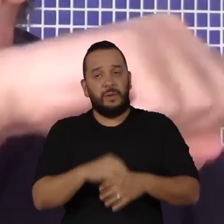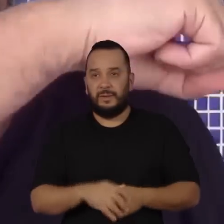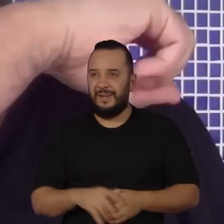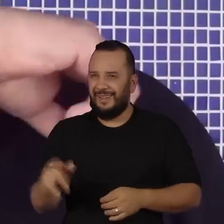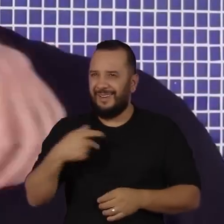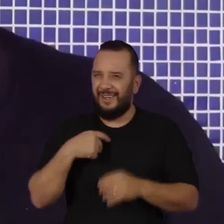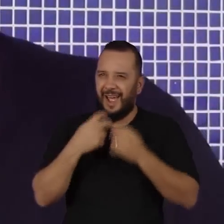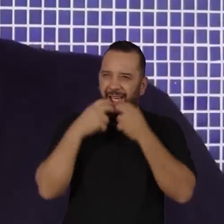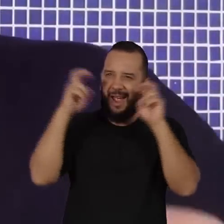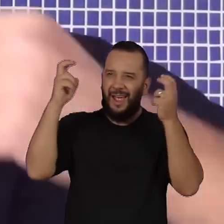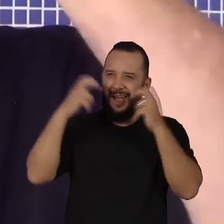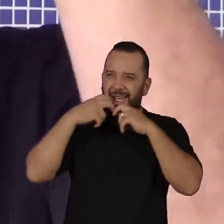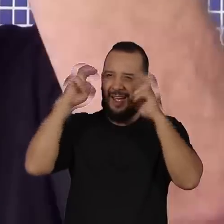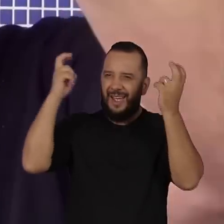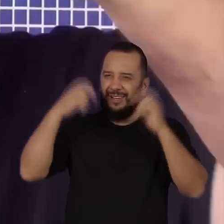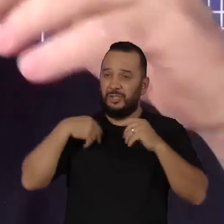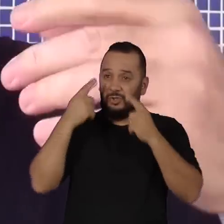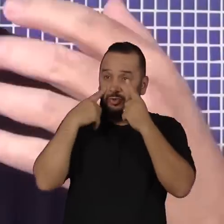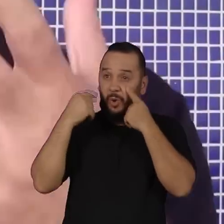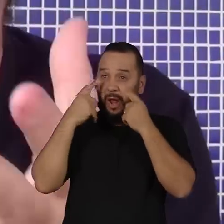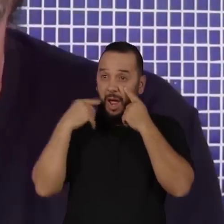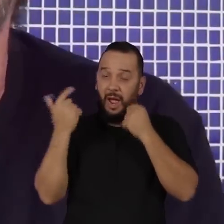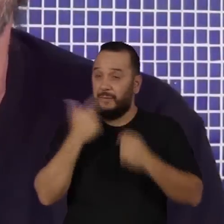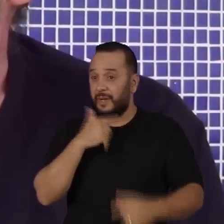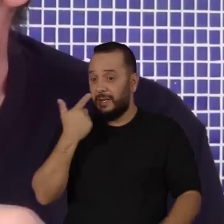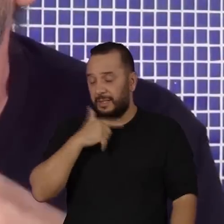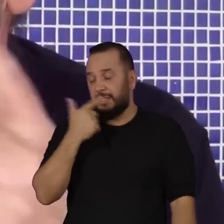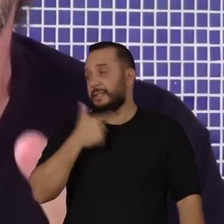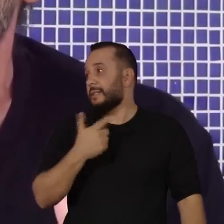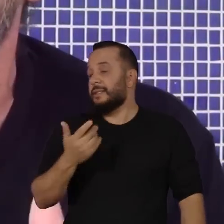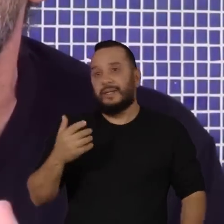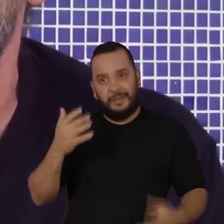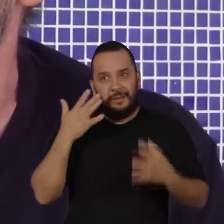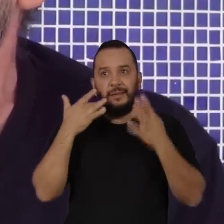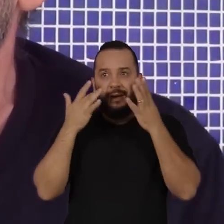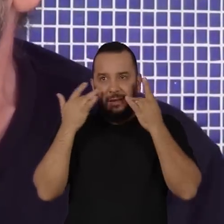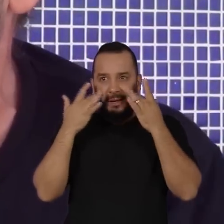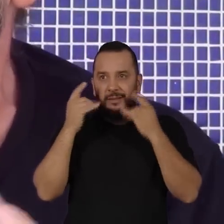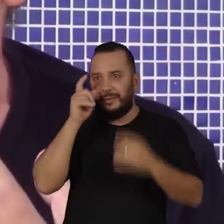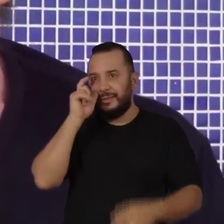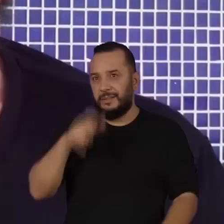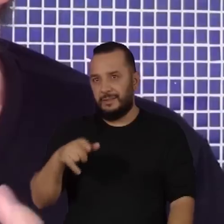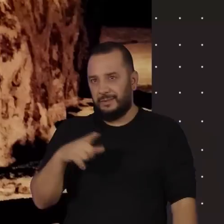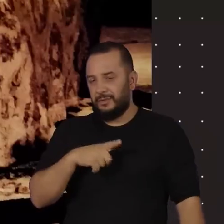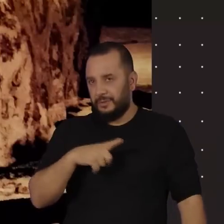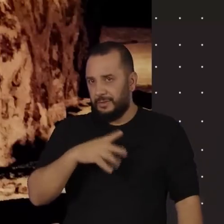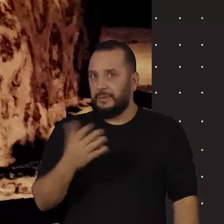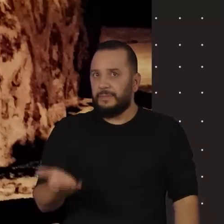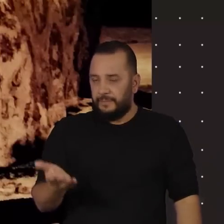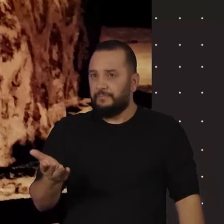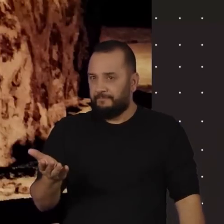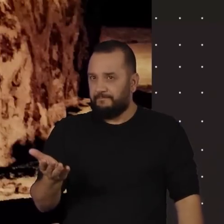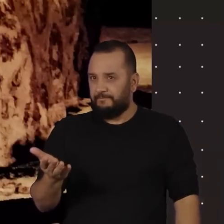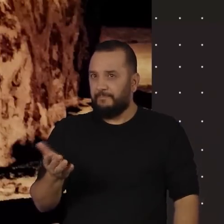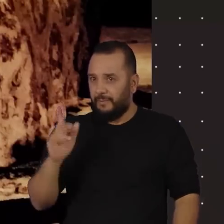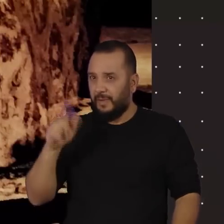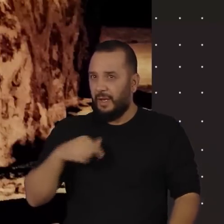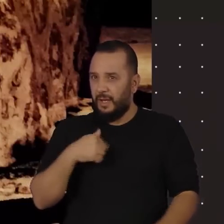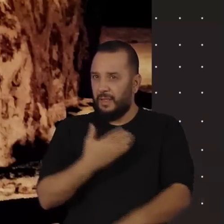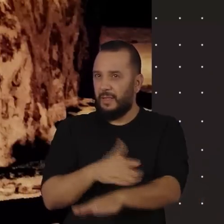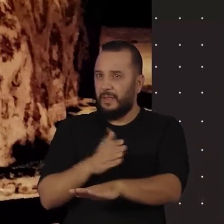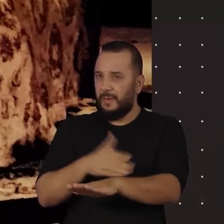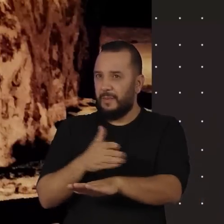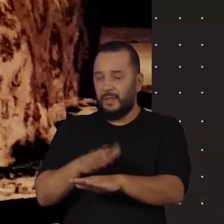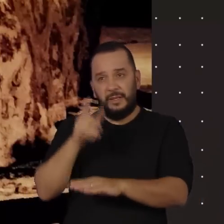esguelava, chorava, ria. É um tour de force, é uma peça muito interessante. É realmente um exercício muito,